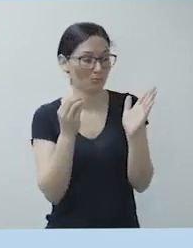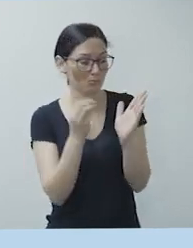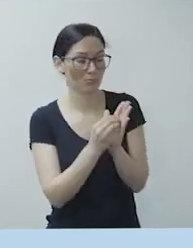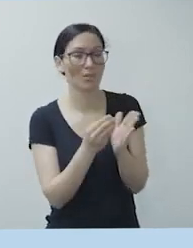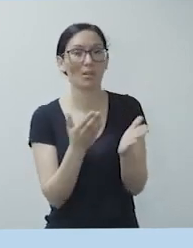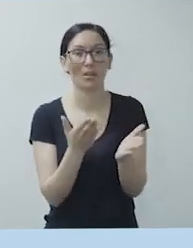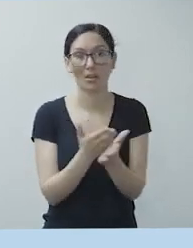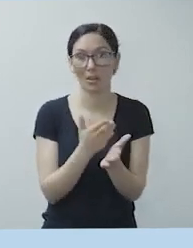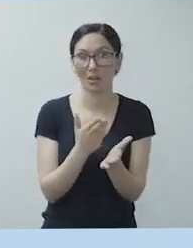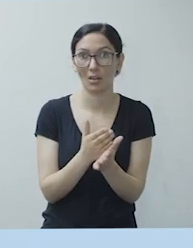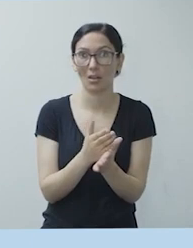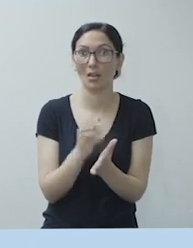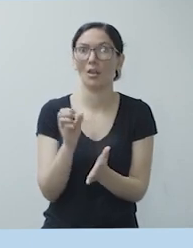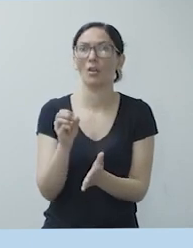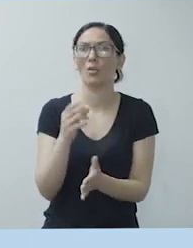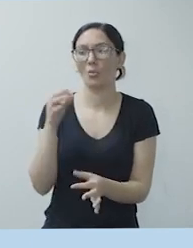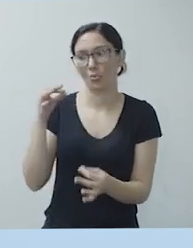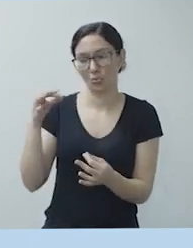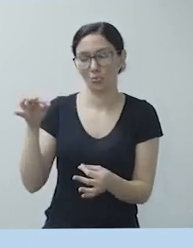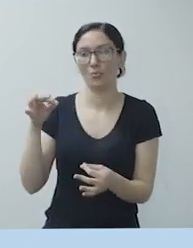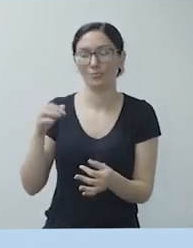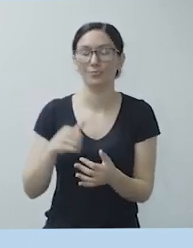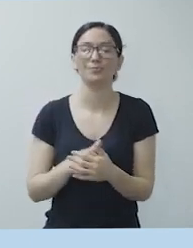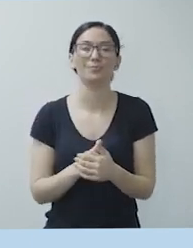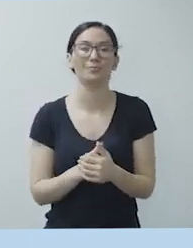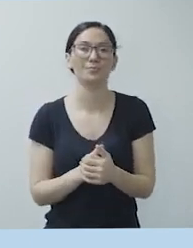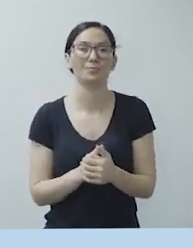ou na folha que nós já estamos utilizando.